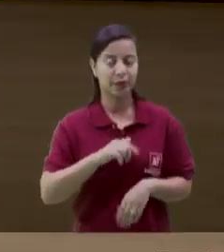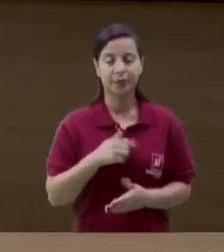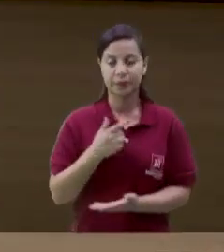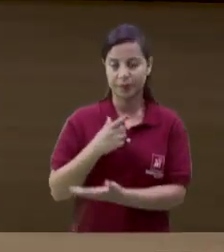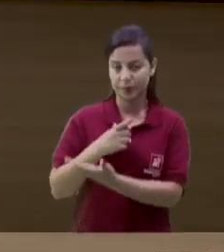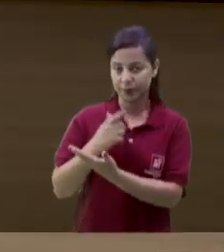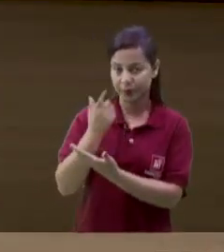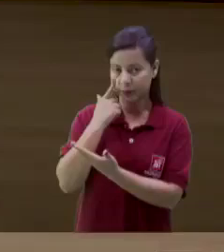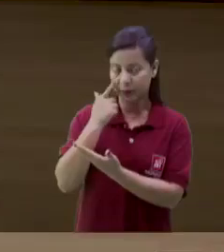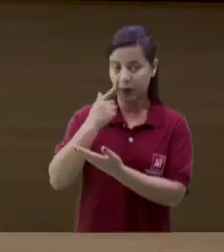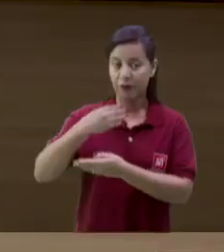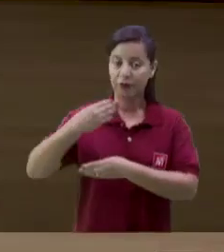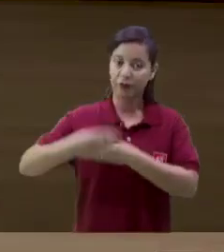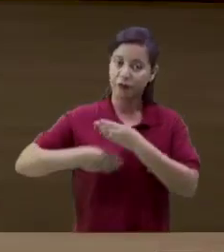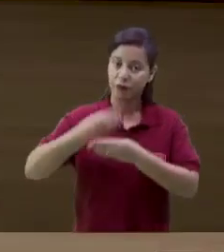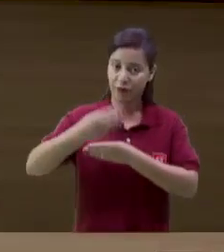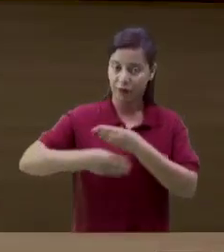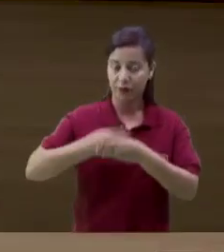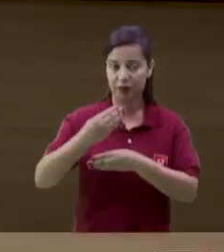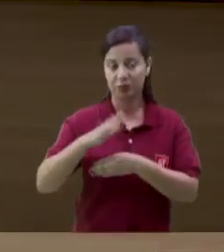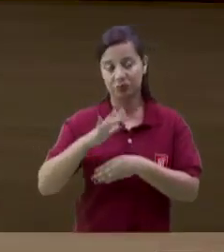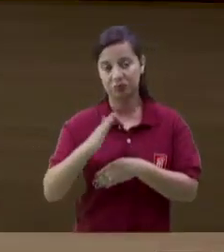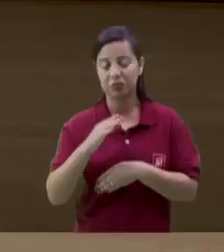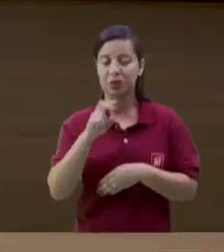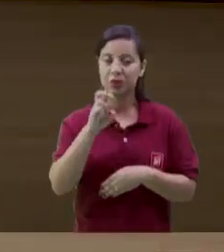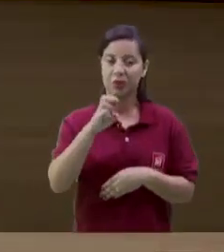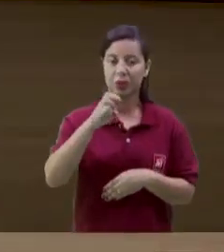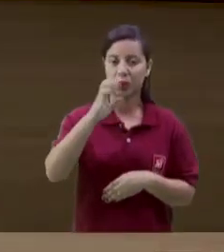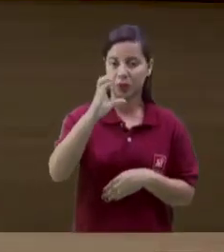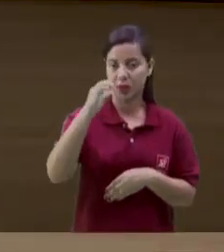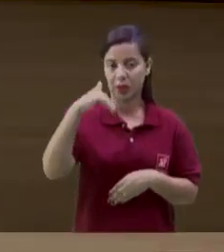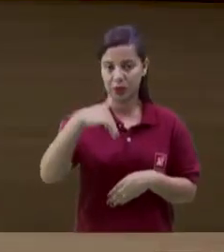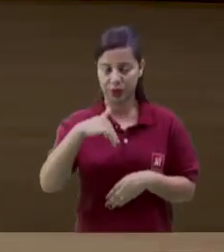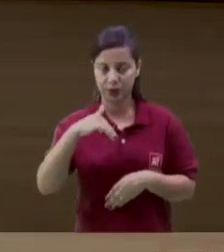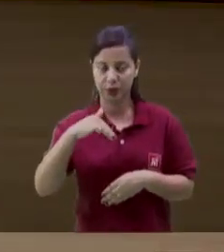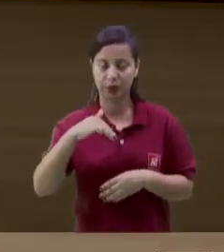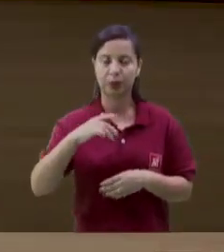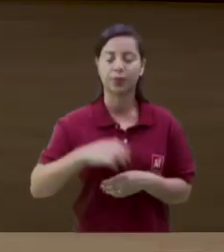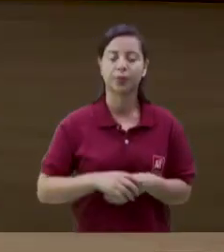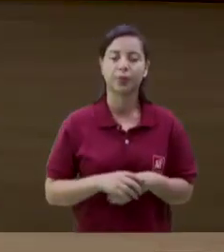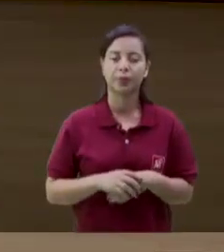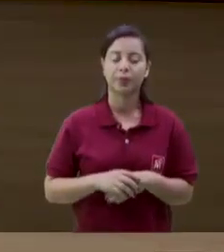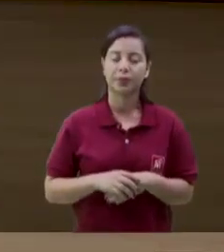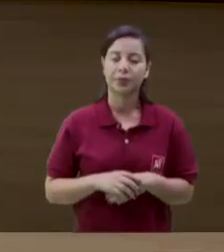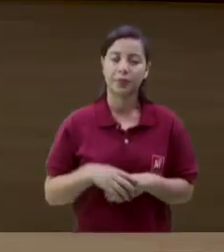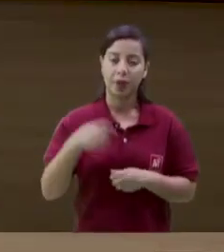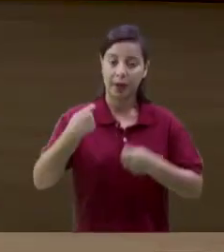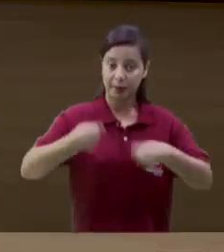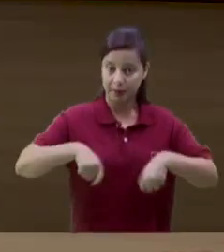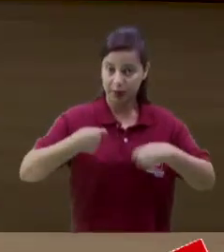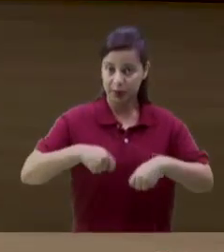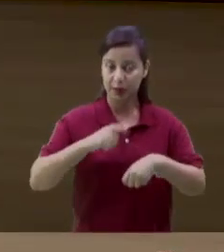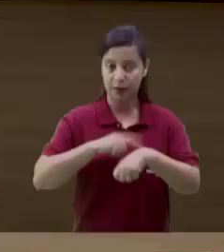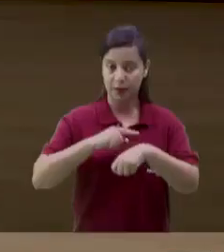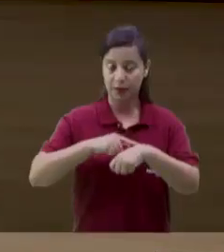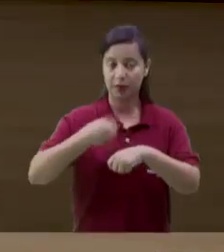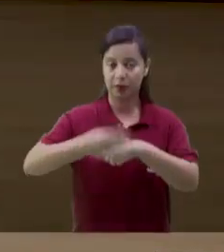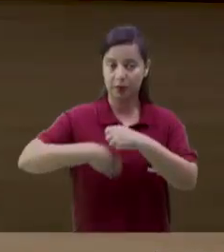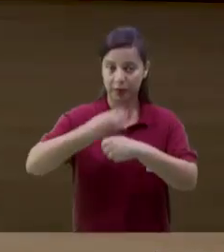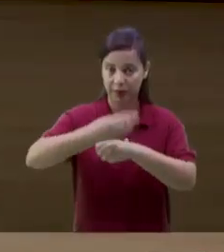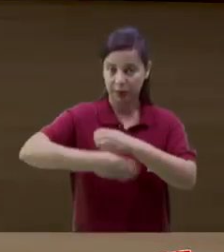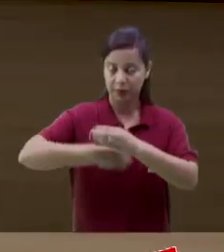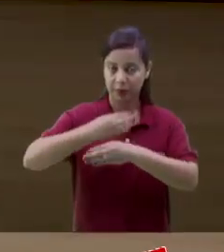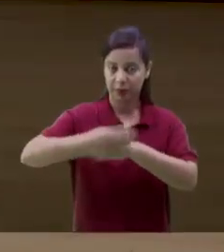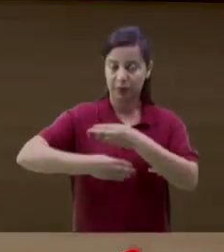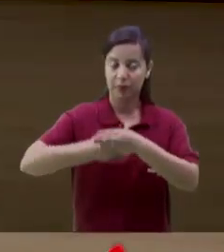torniquete tem que ter aproximadamente 5 centímetros. E aí eu vou envolver o braço, no caso,